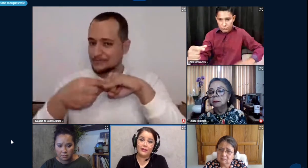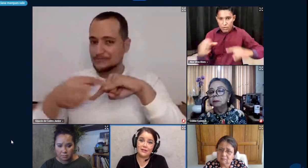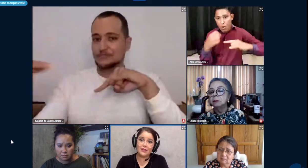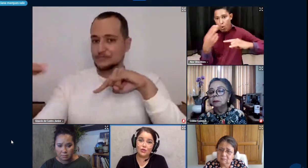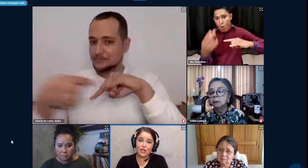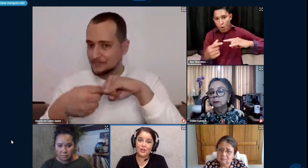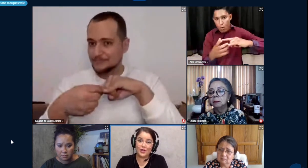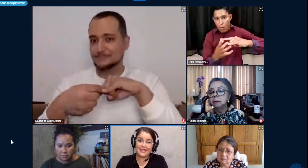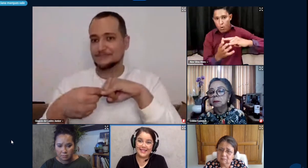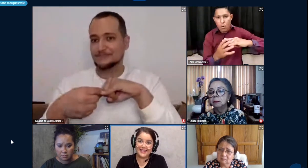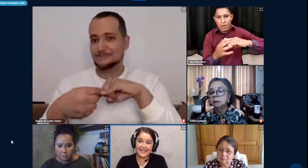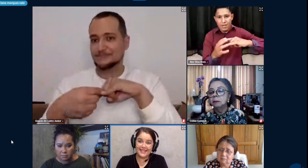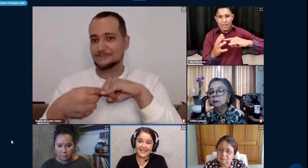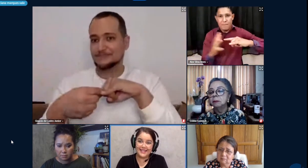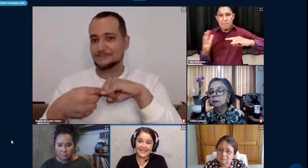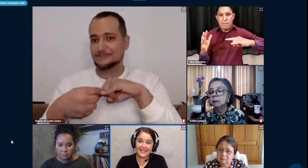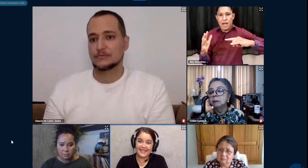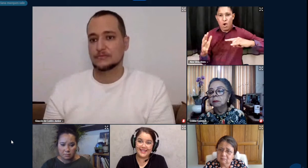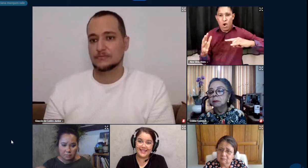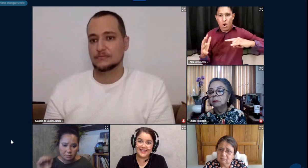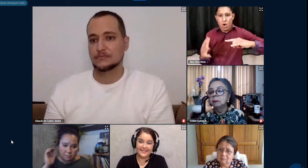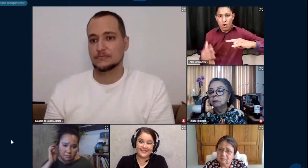Então, por que você não utilizou assim?